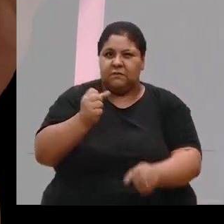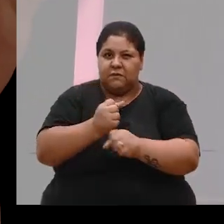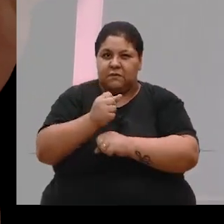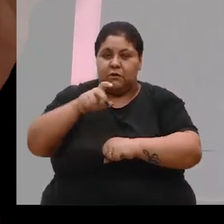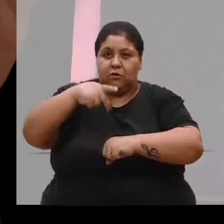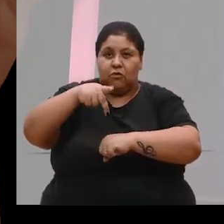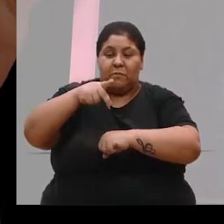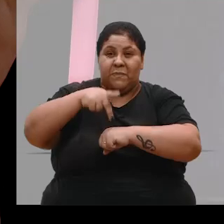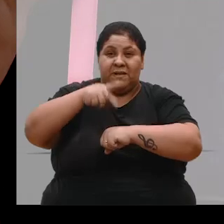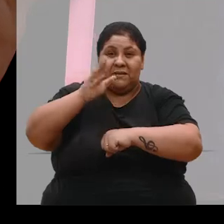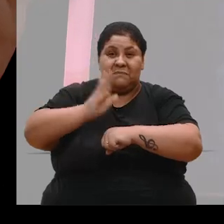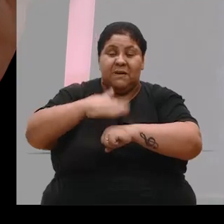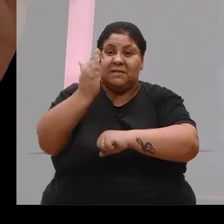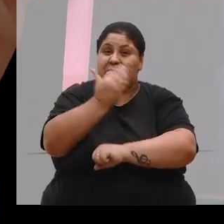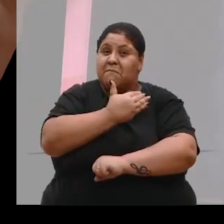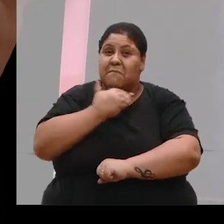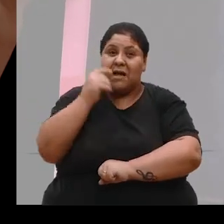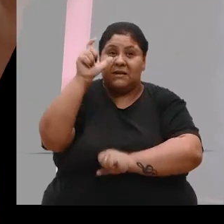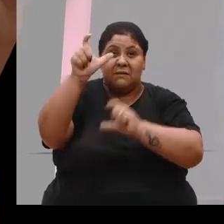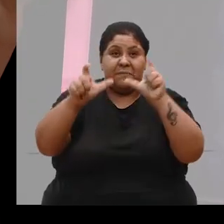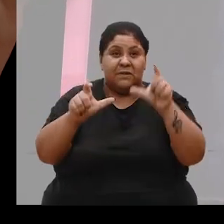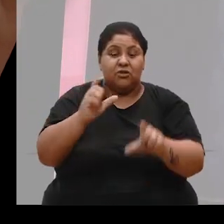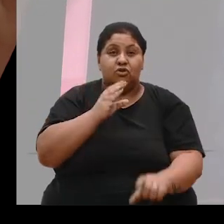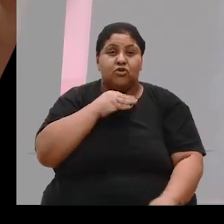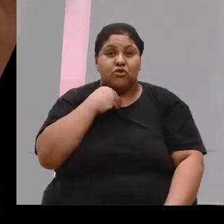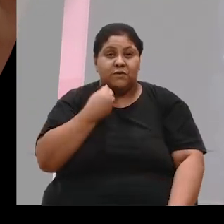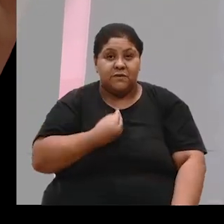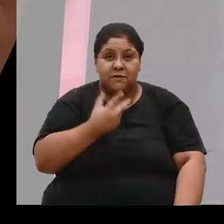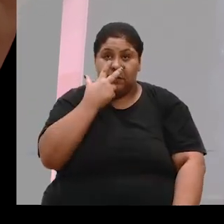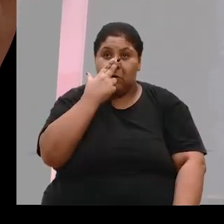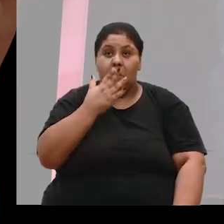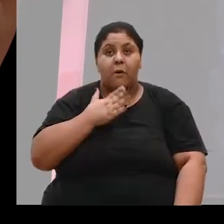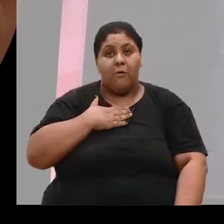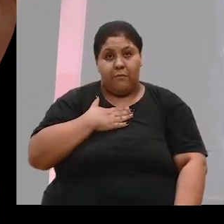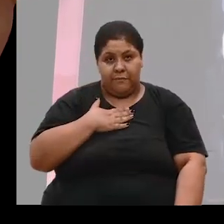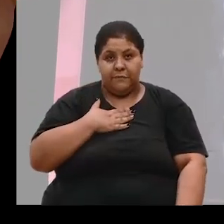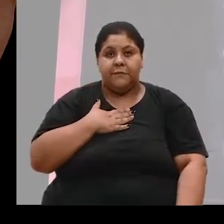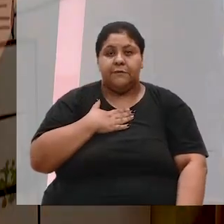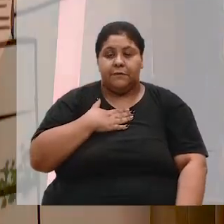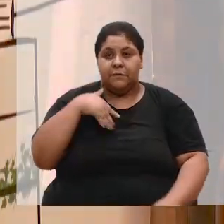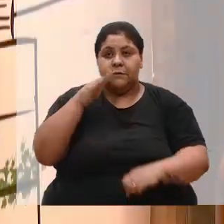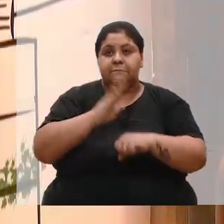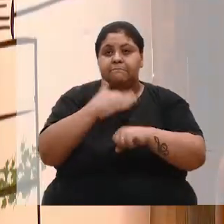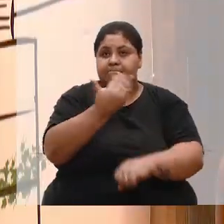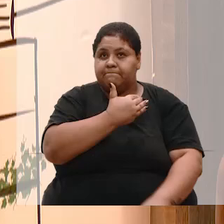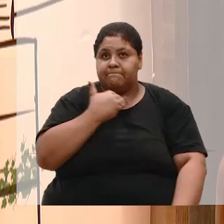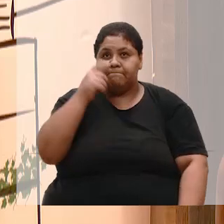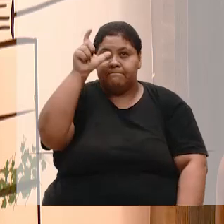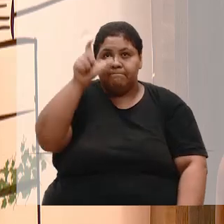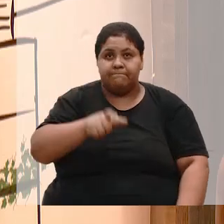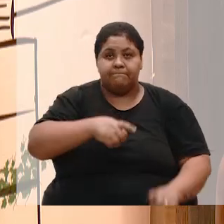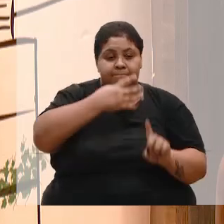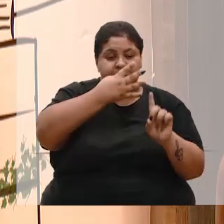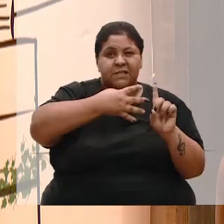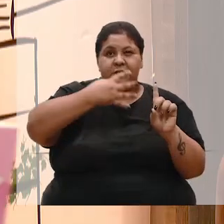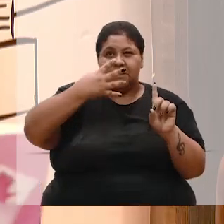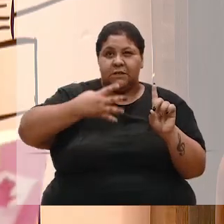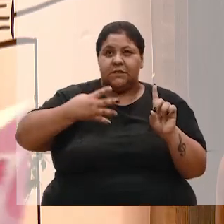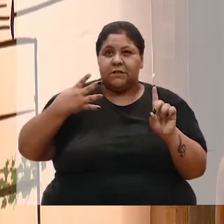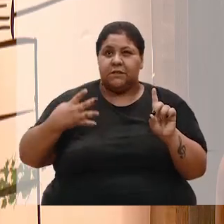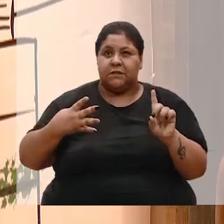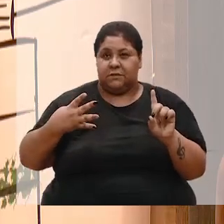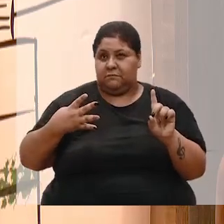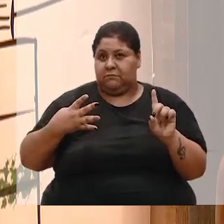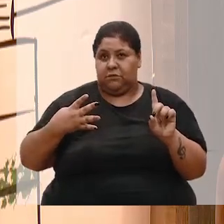mais mata pessoas trans, assim como eu, né? Que mais mata pessoas LGBTs por ser